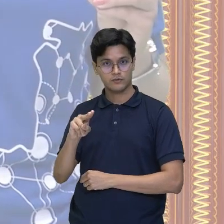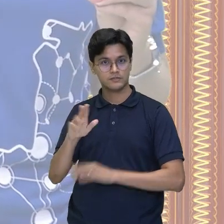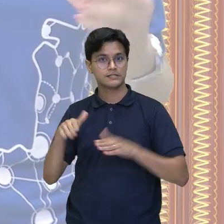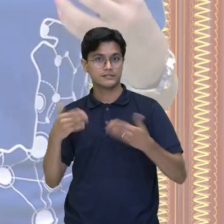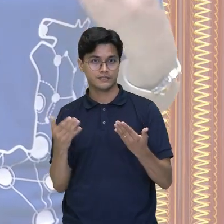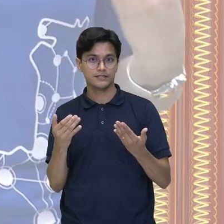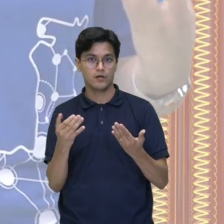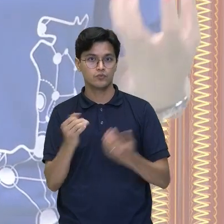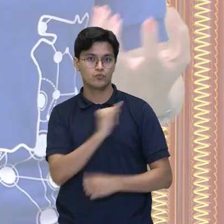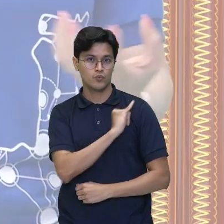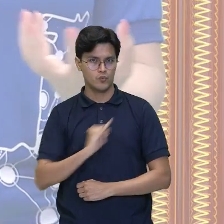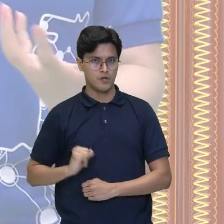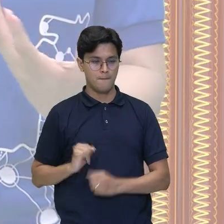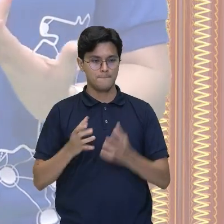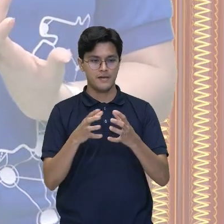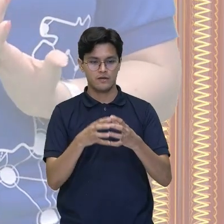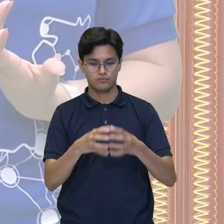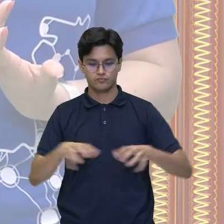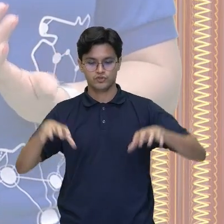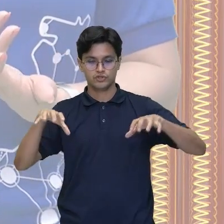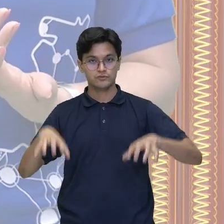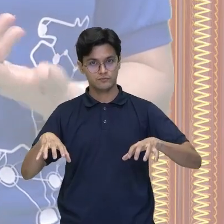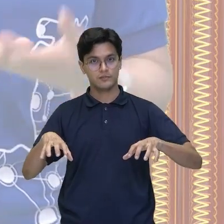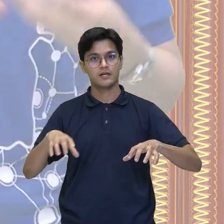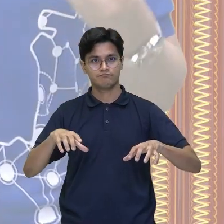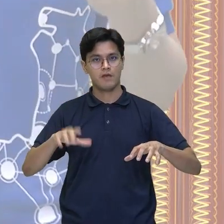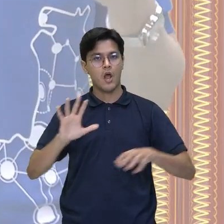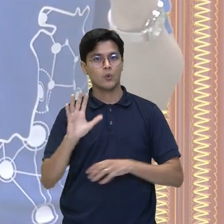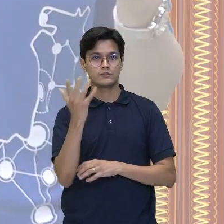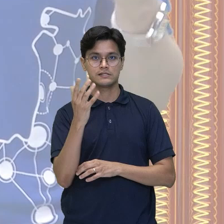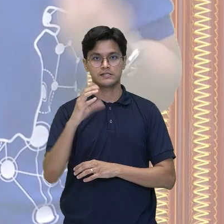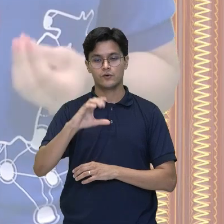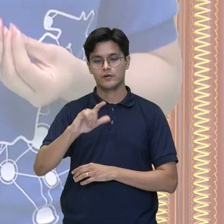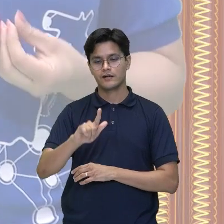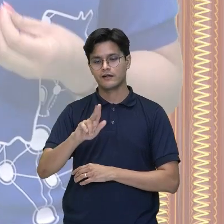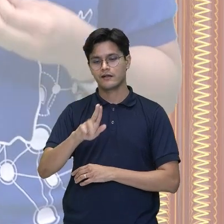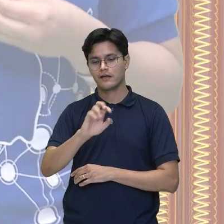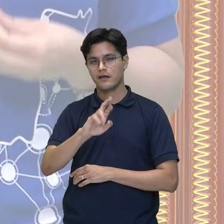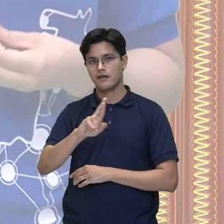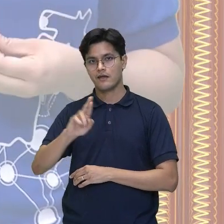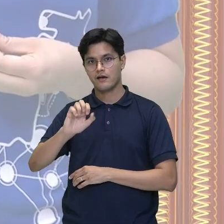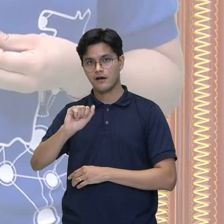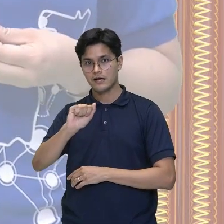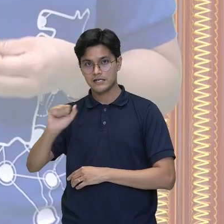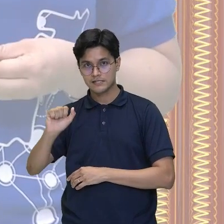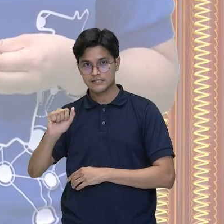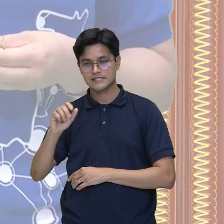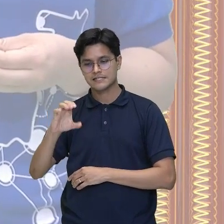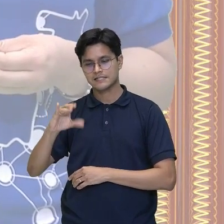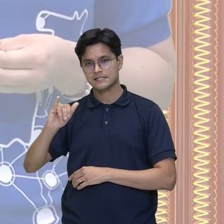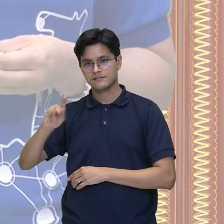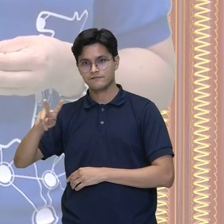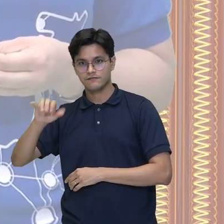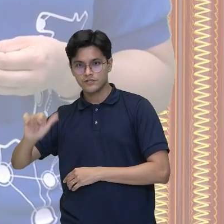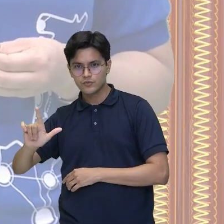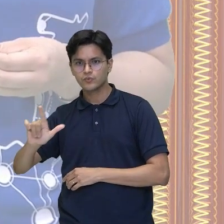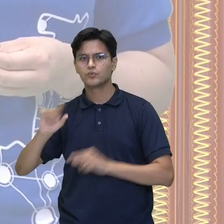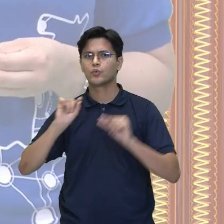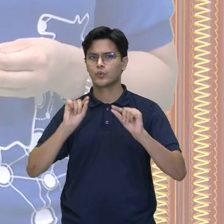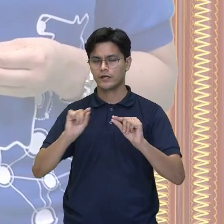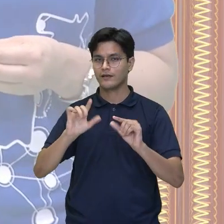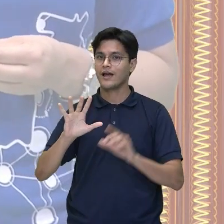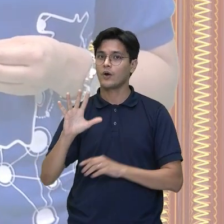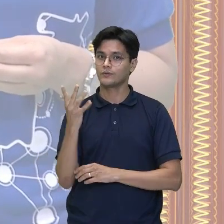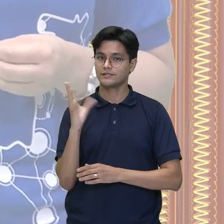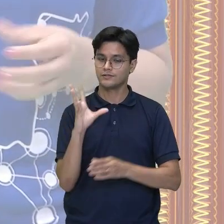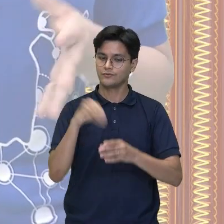guerra civil? Uma guerra dentro do próprio território Inca. Travada entre os 2 filhos do último imperador chamado